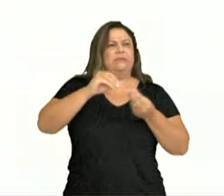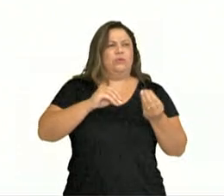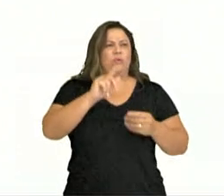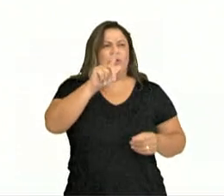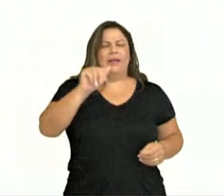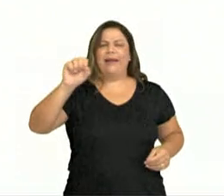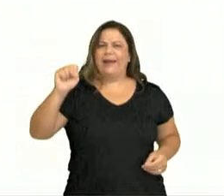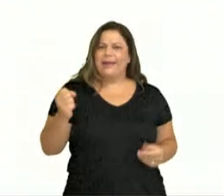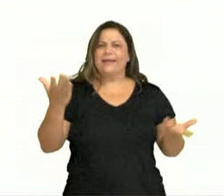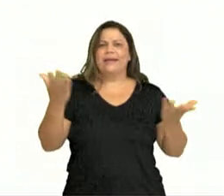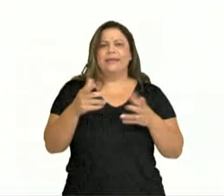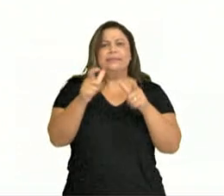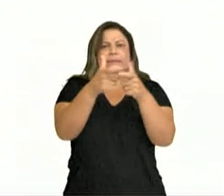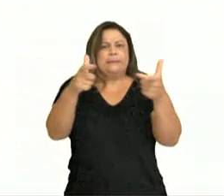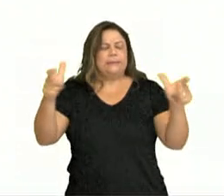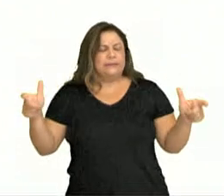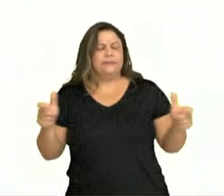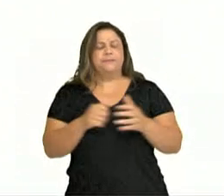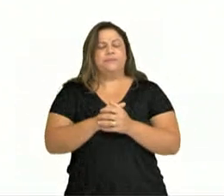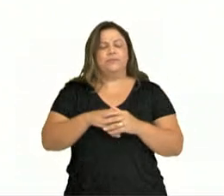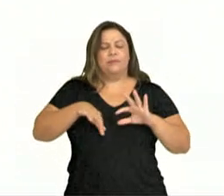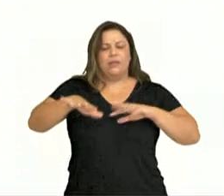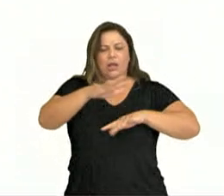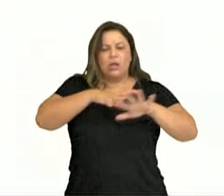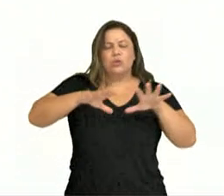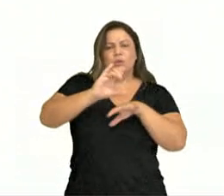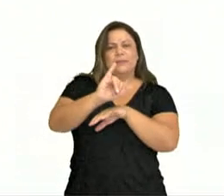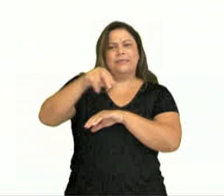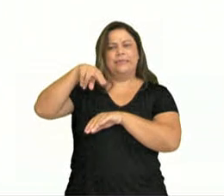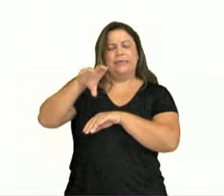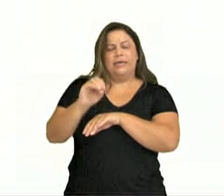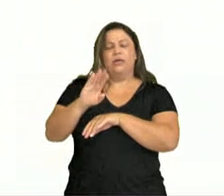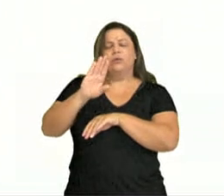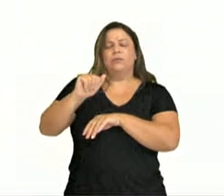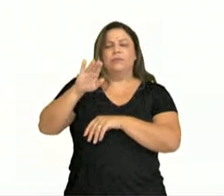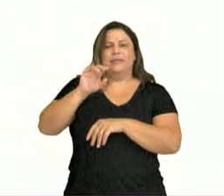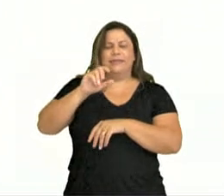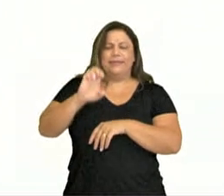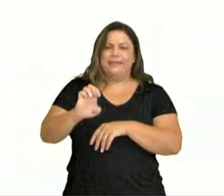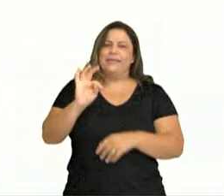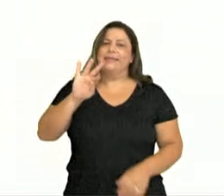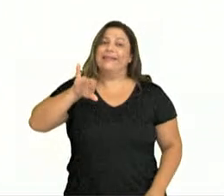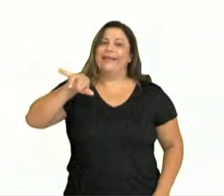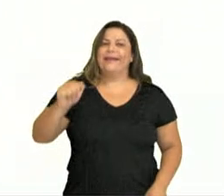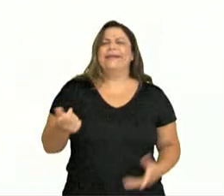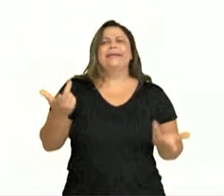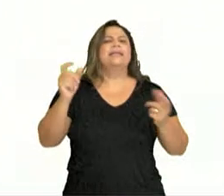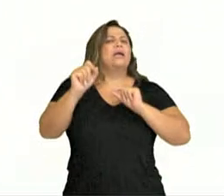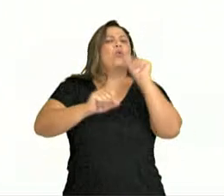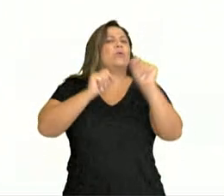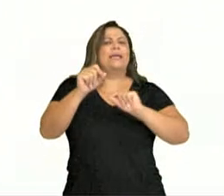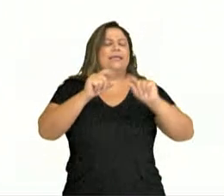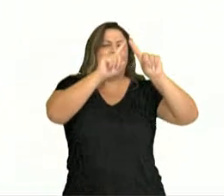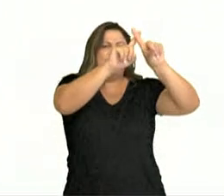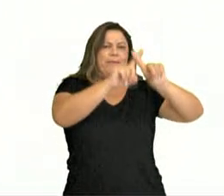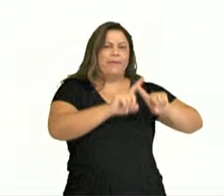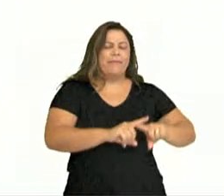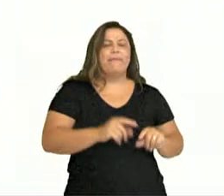à contaminação por cianobactérias. A respeito desses organismos, é correto afirmar que são: letra